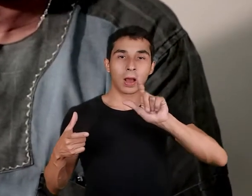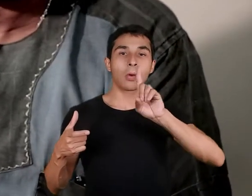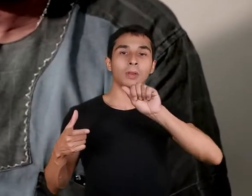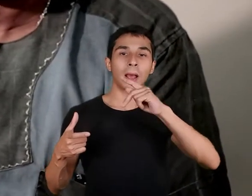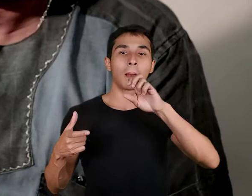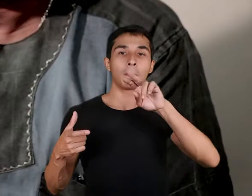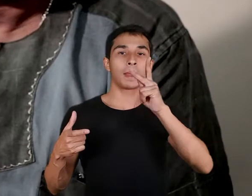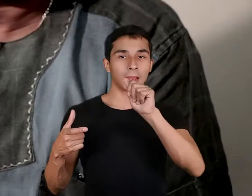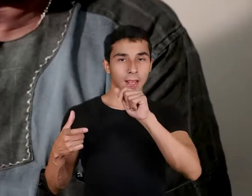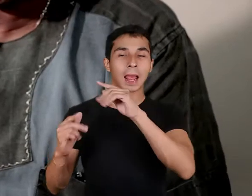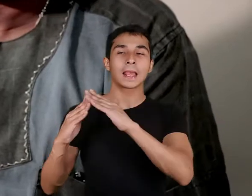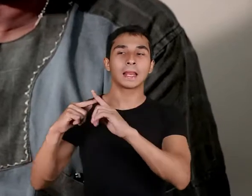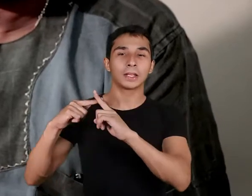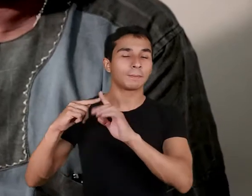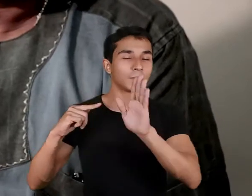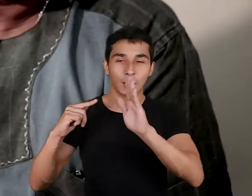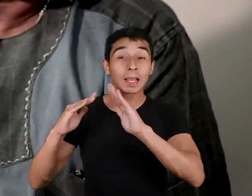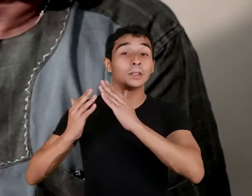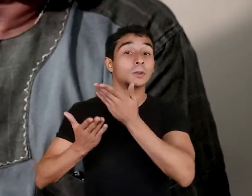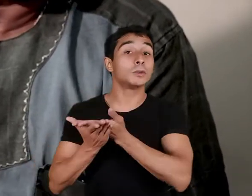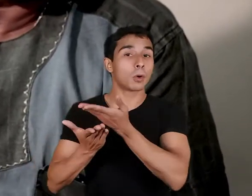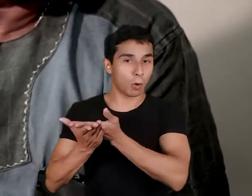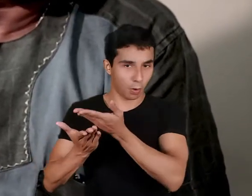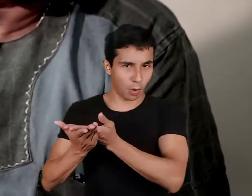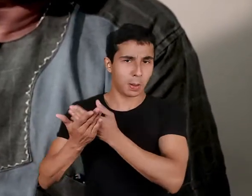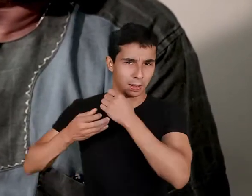escola centenária no bairro, né? E